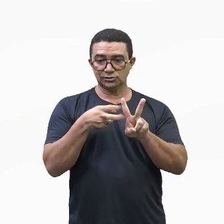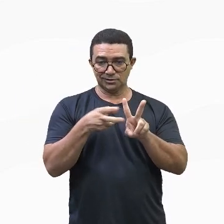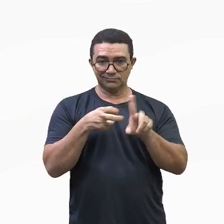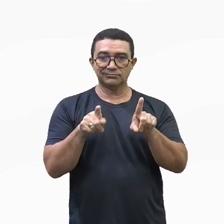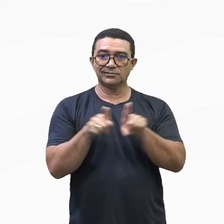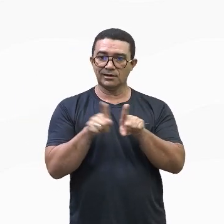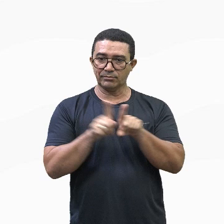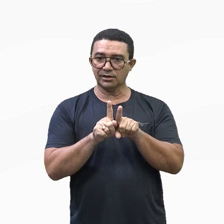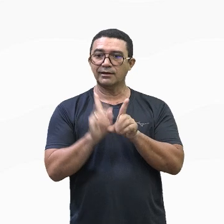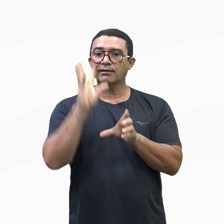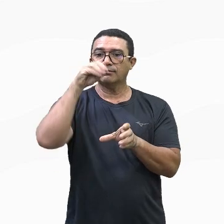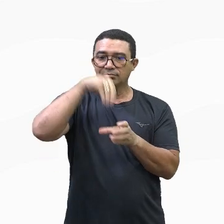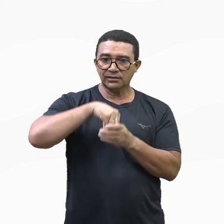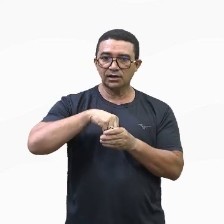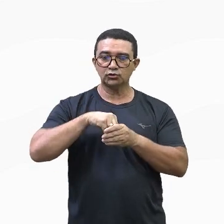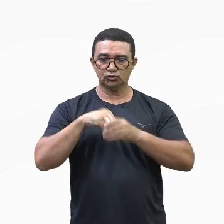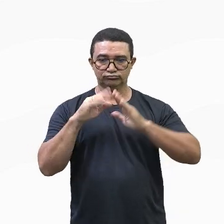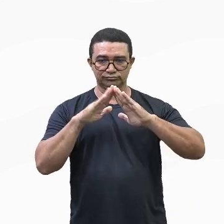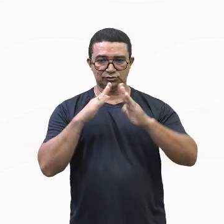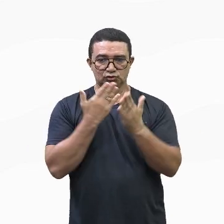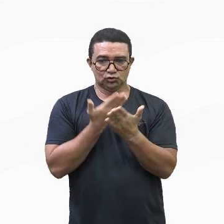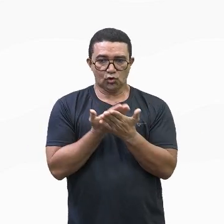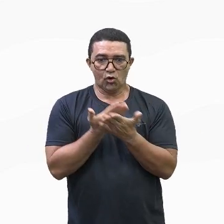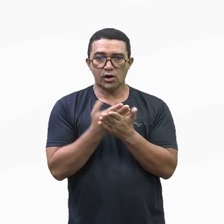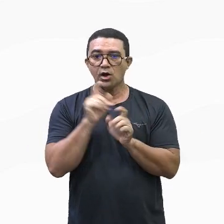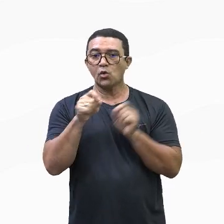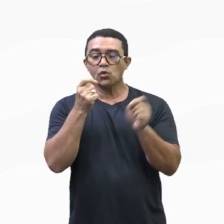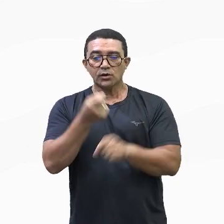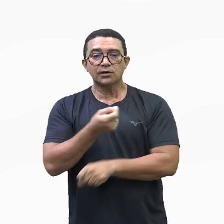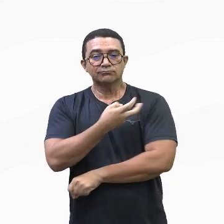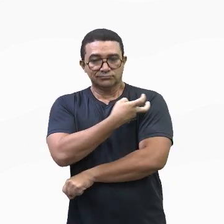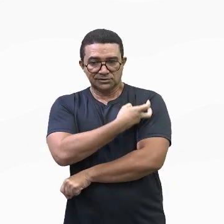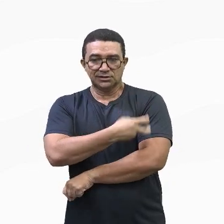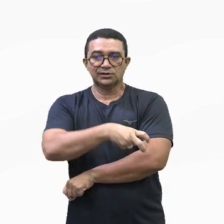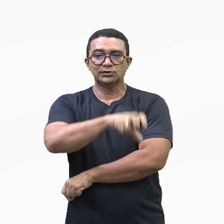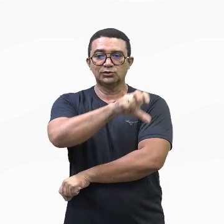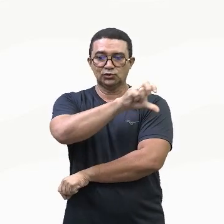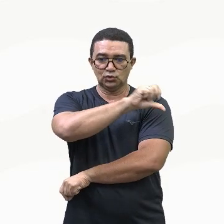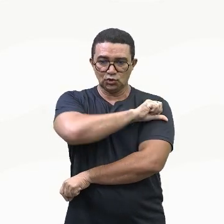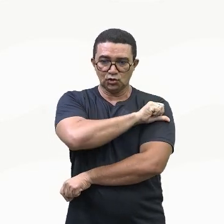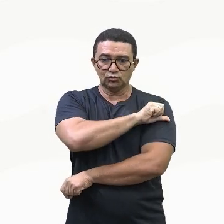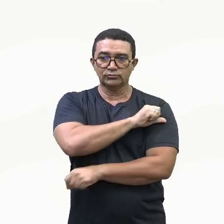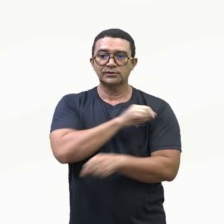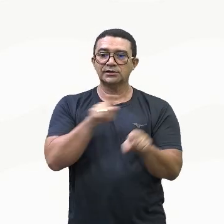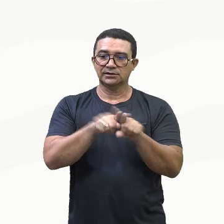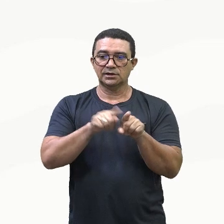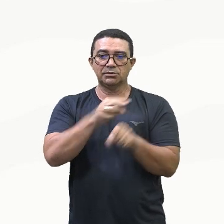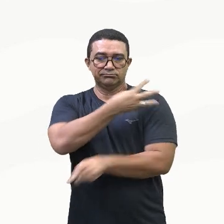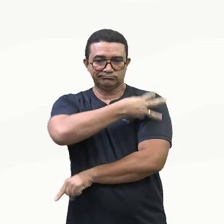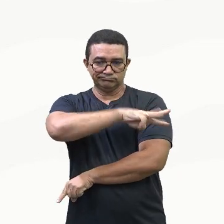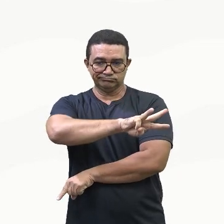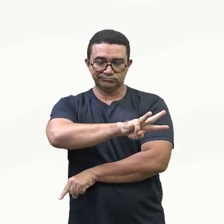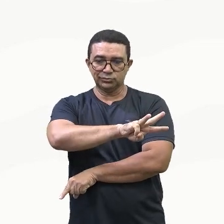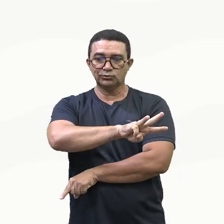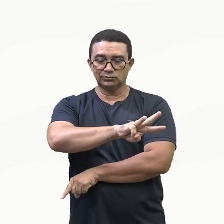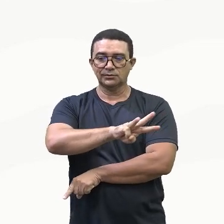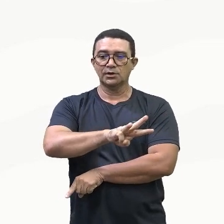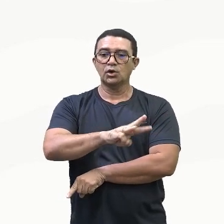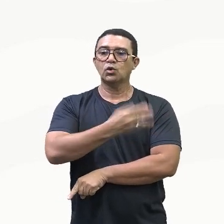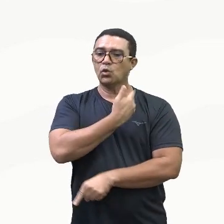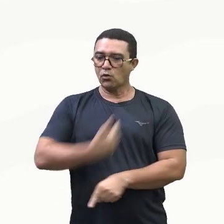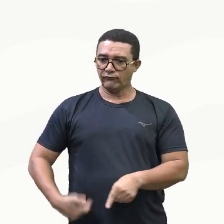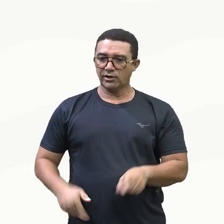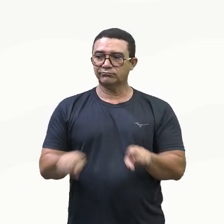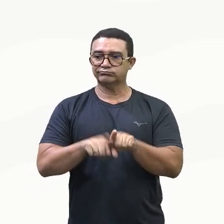nos estabelecimentos de ensino fundamental e de ensino médio, públicos e privados, o